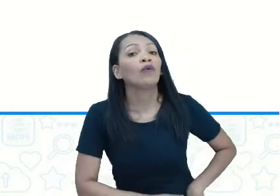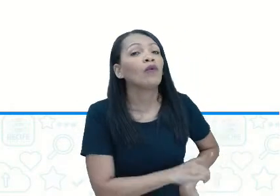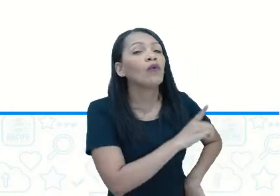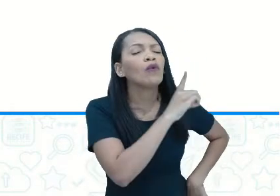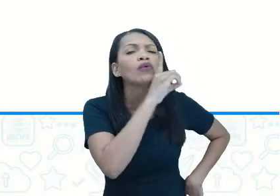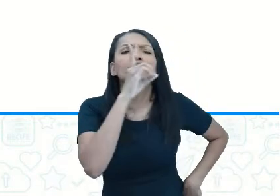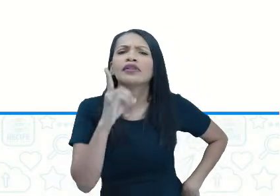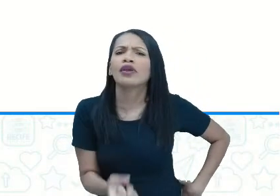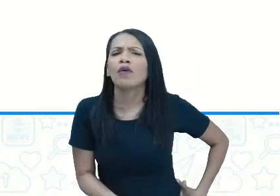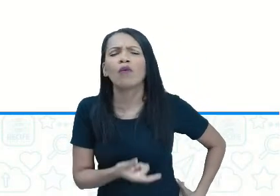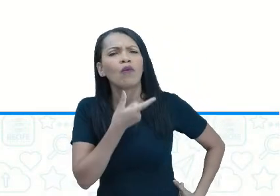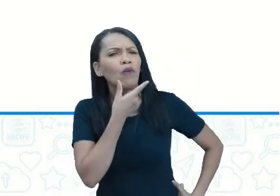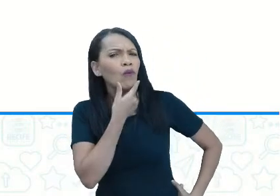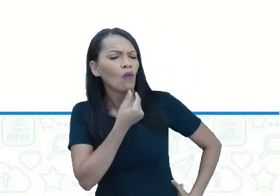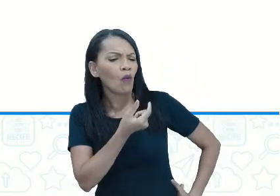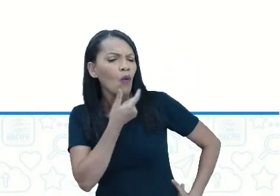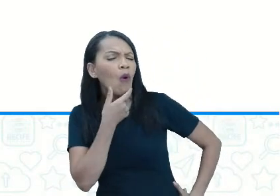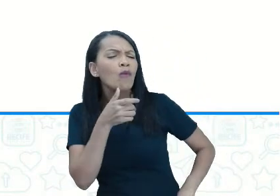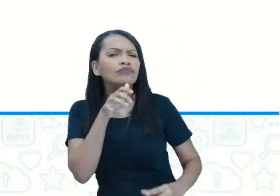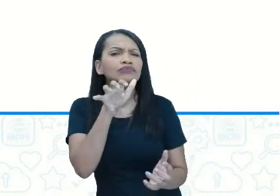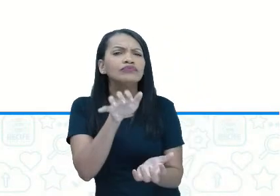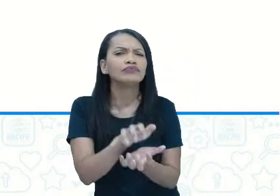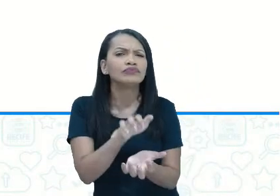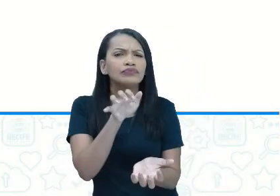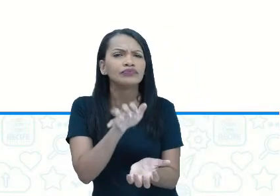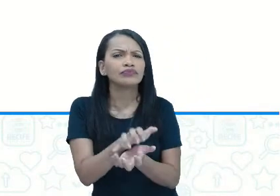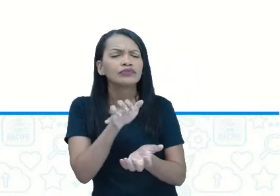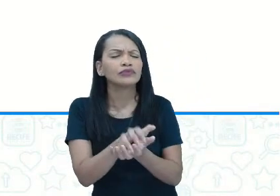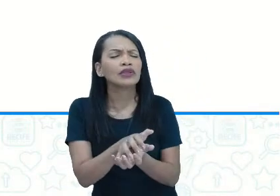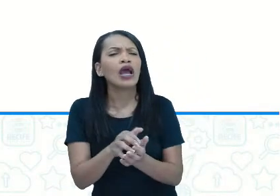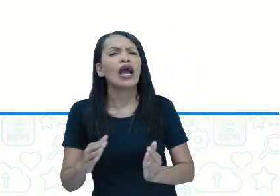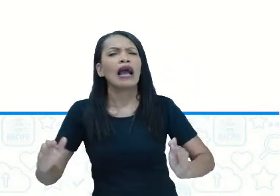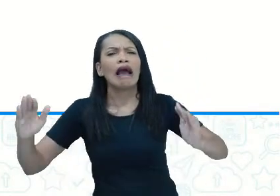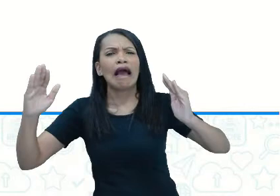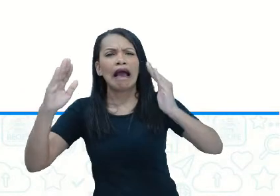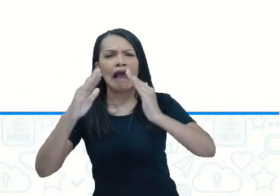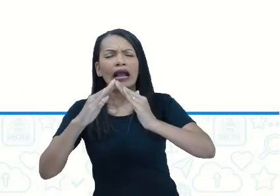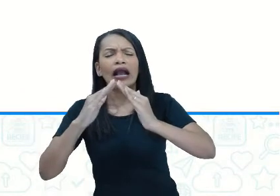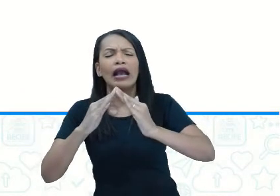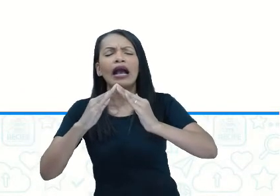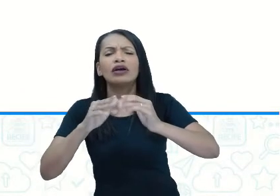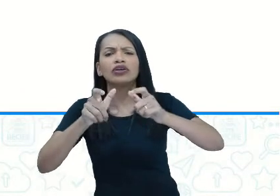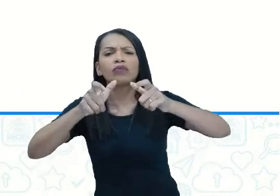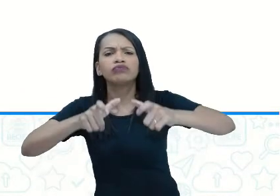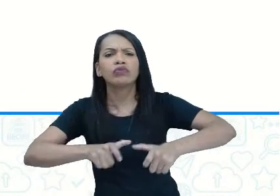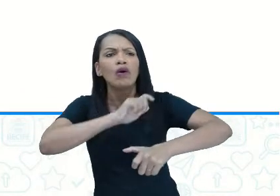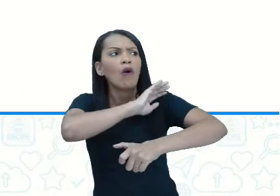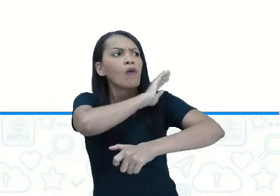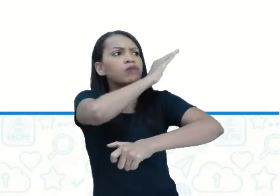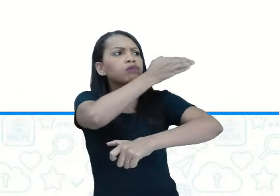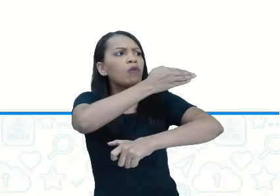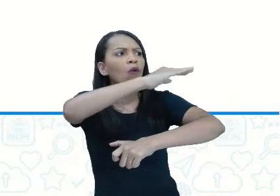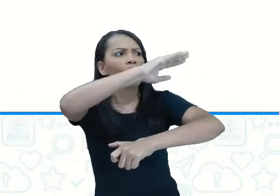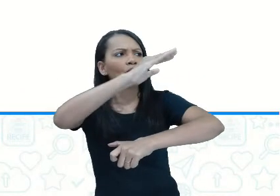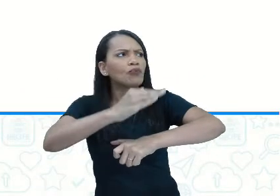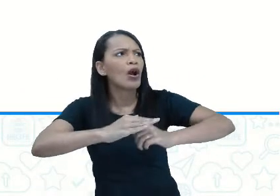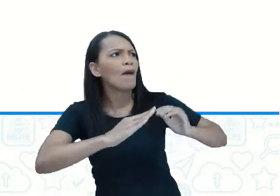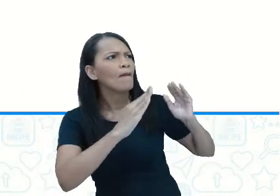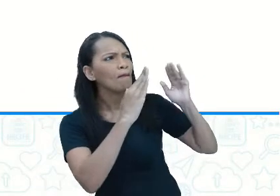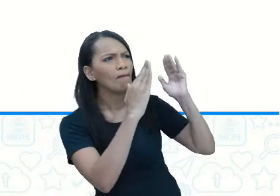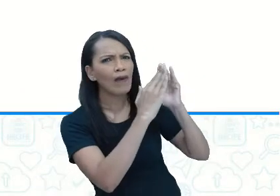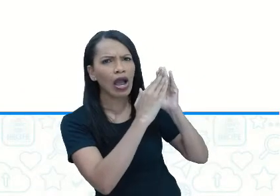um velhinho que morava no topo da colina foi à montanha cortar lenha e encontrou o